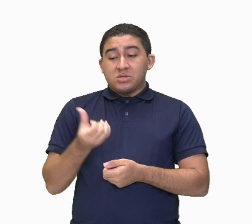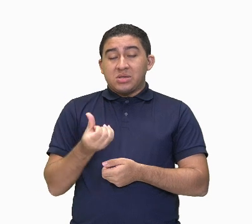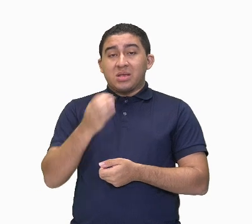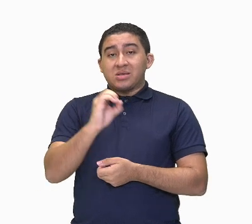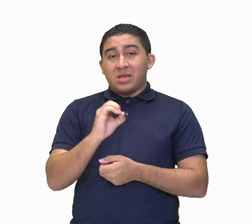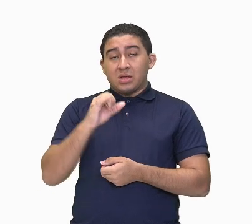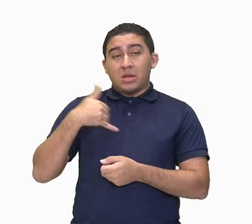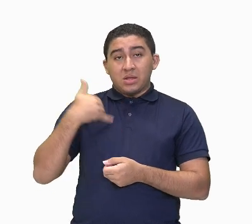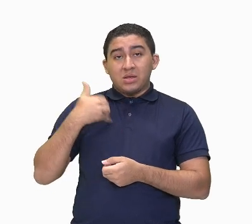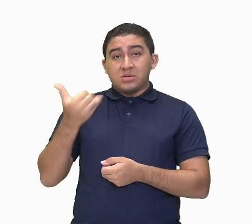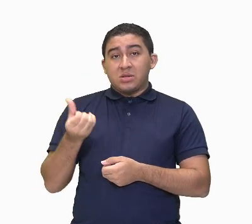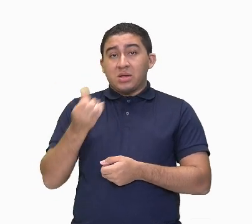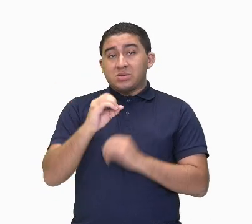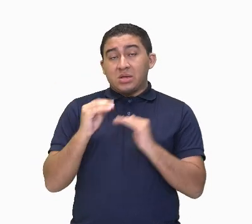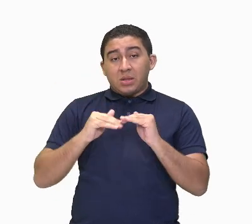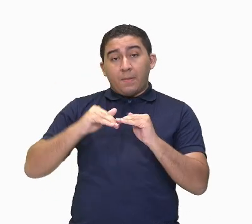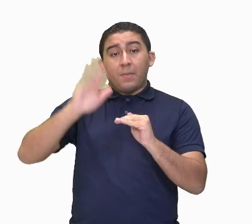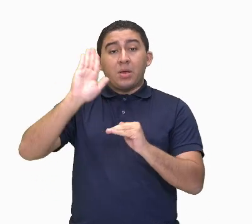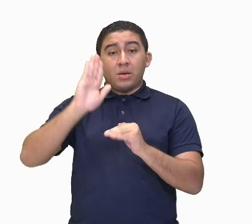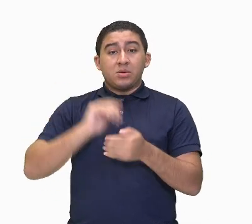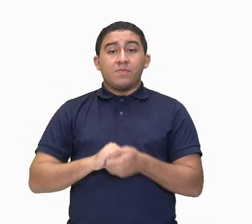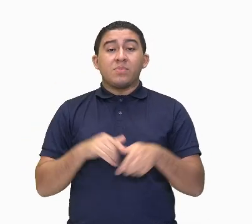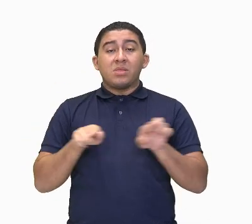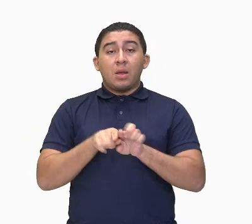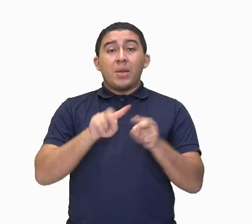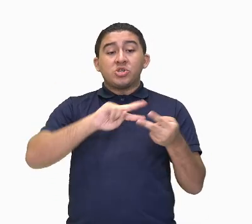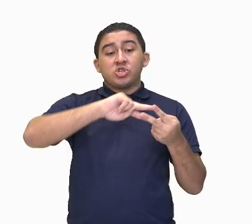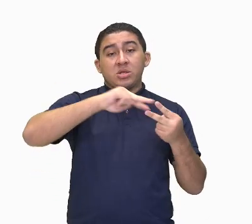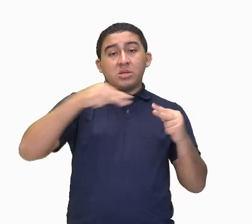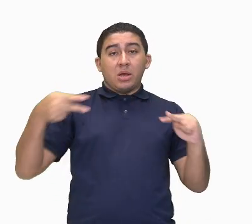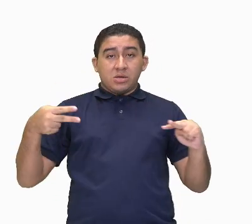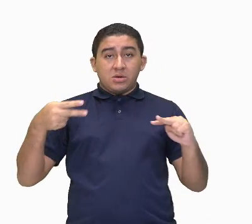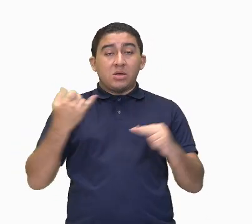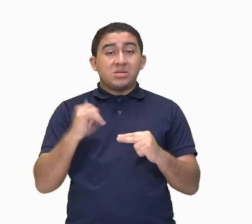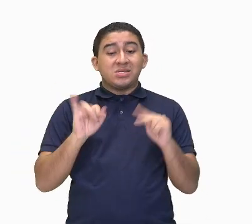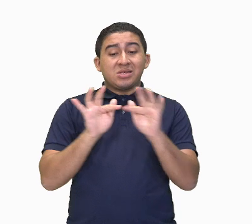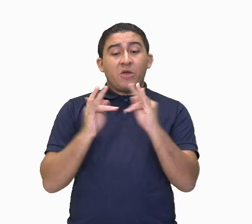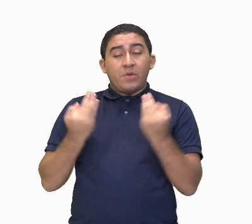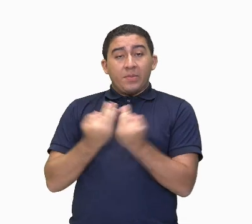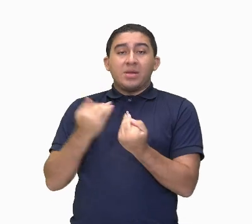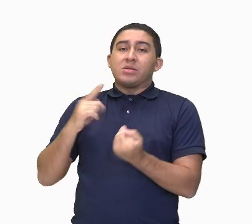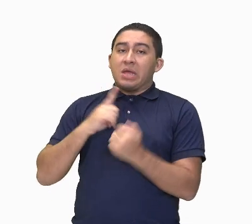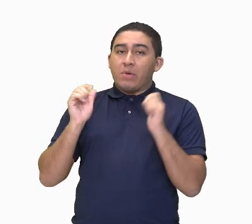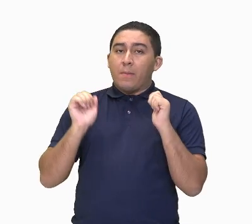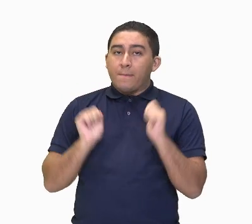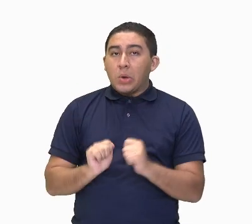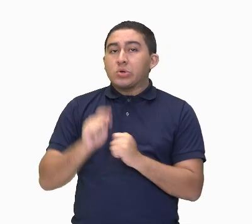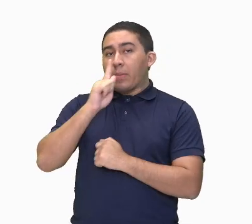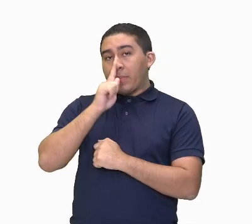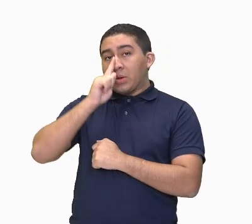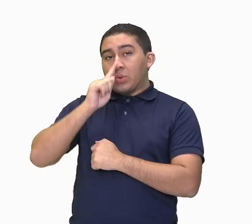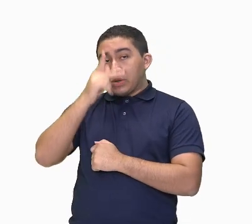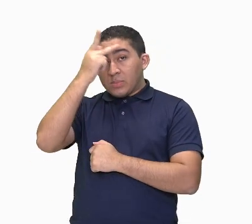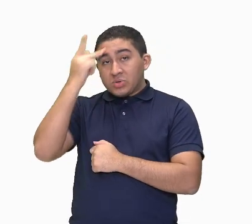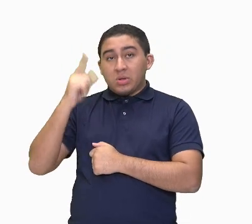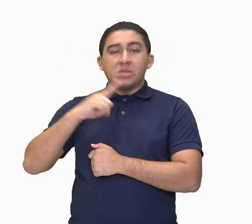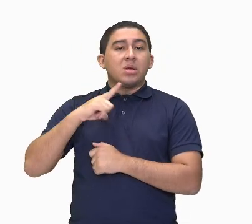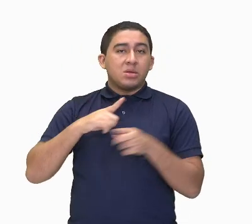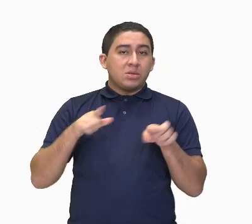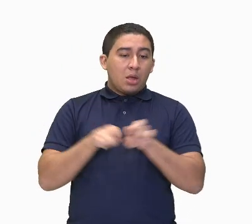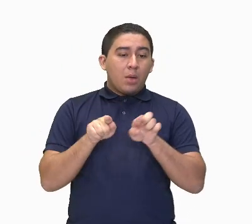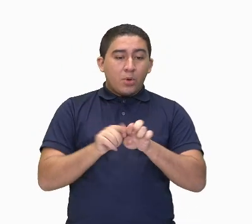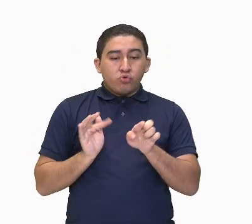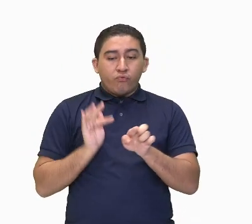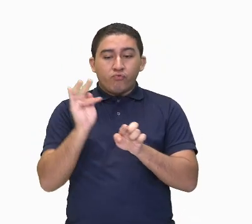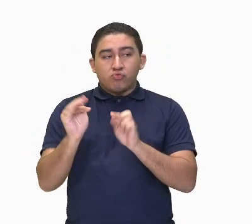os 60 anos. Também fatores genéticos, histórico familiar pode aumentar a predisposição, né, se a pessoa ali